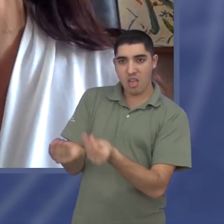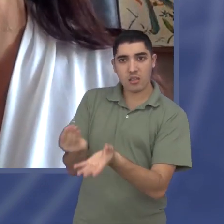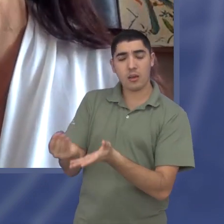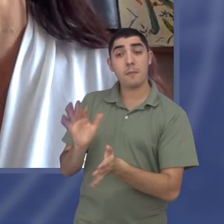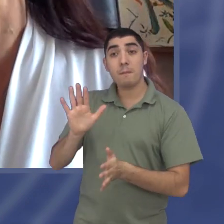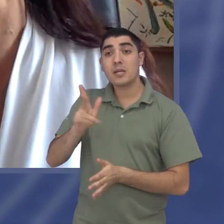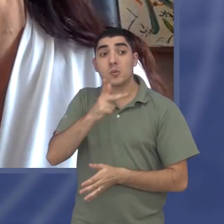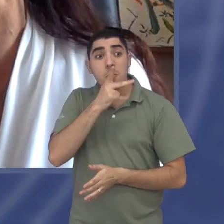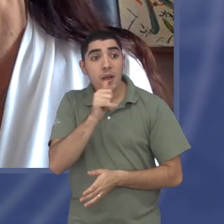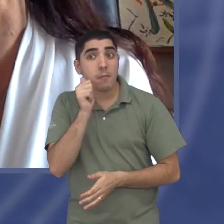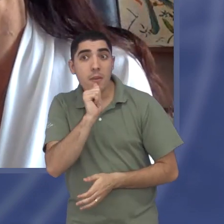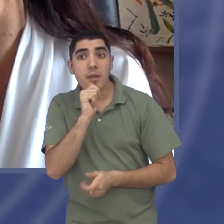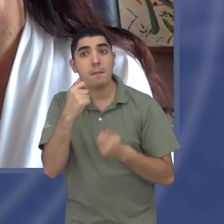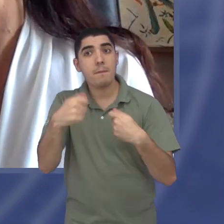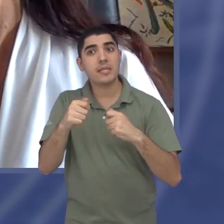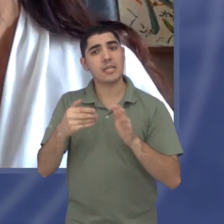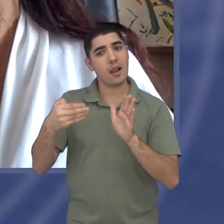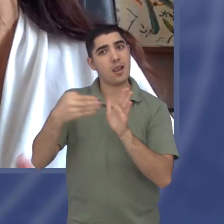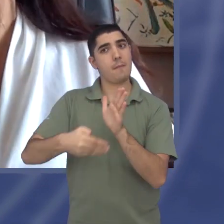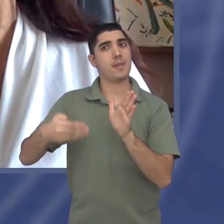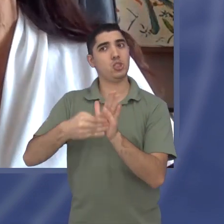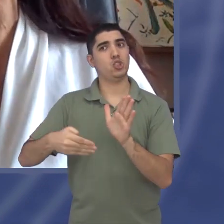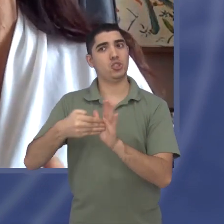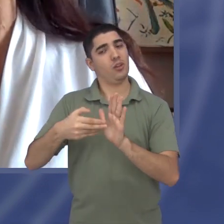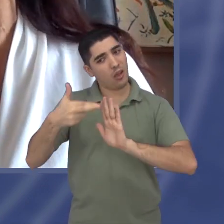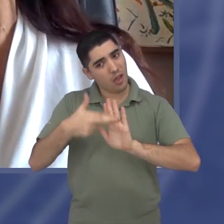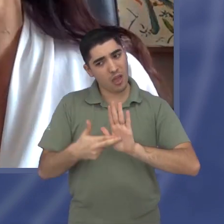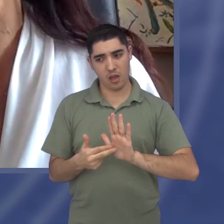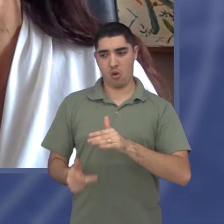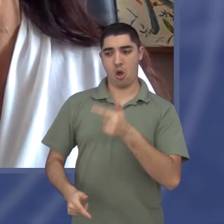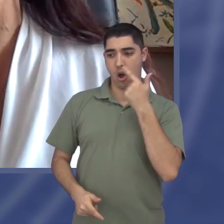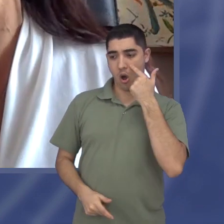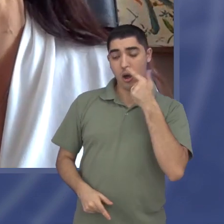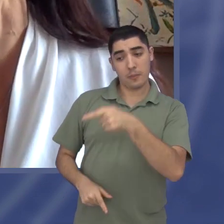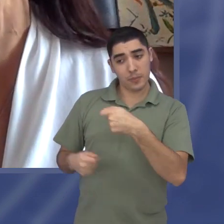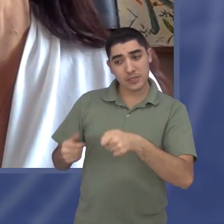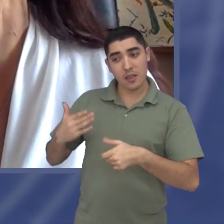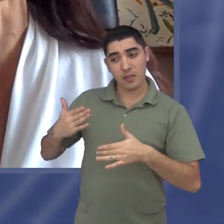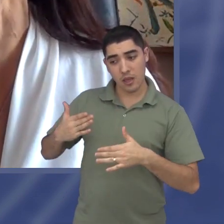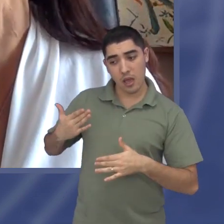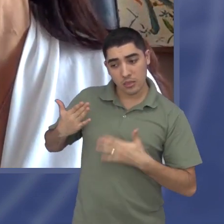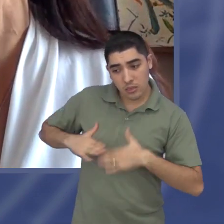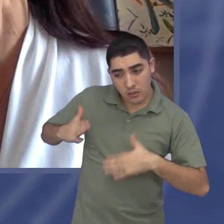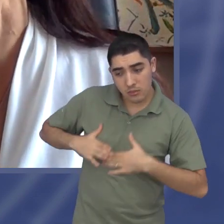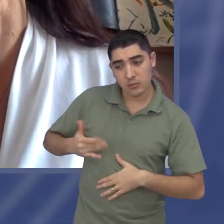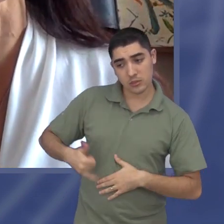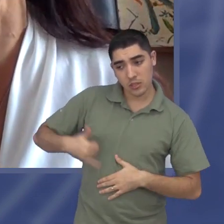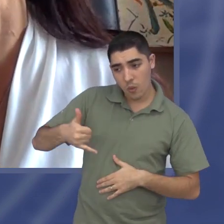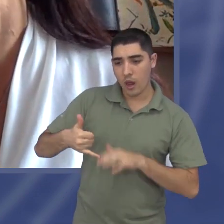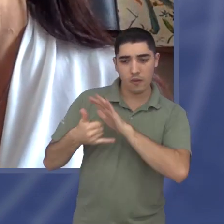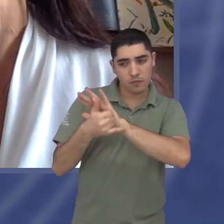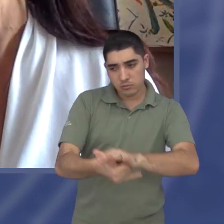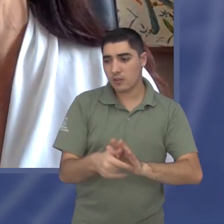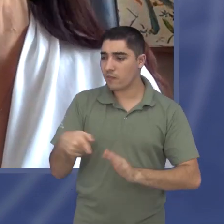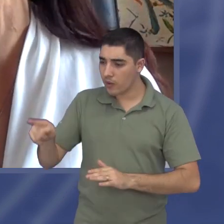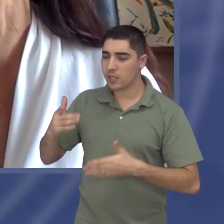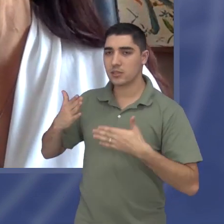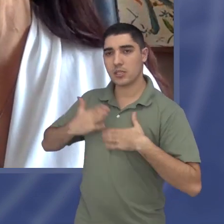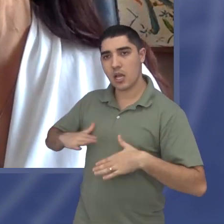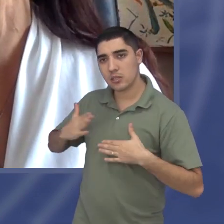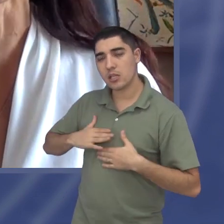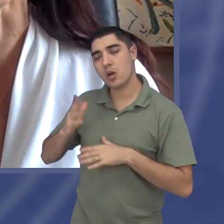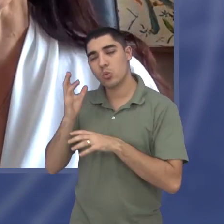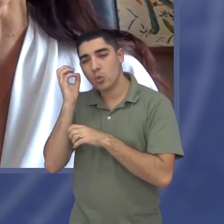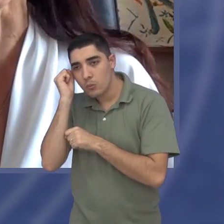certo limite no uso desses aparelhos para não ficar, as pessoas terem esse tempo de descanso, o tempo do sono, o tempo